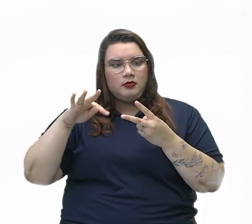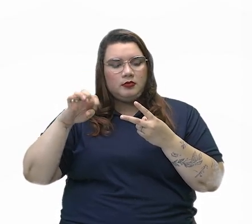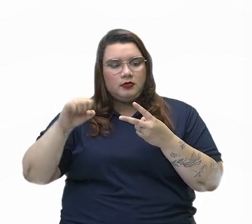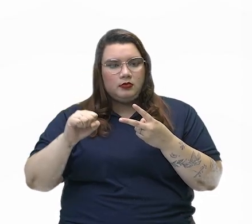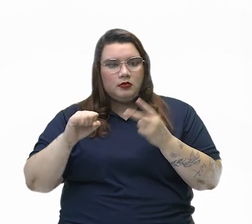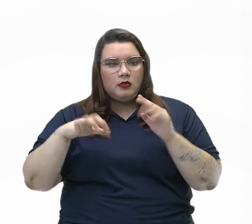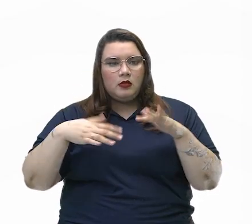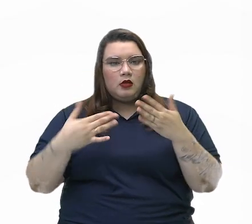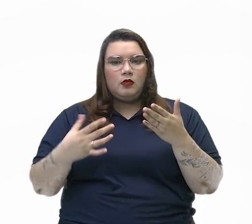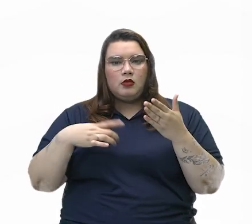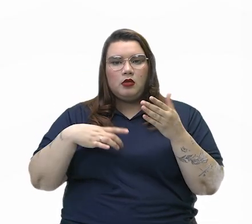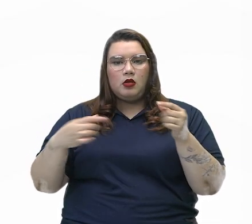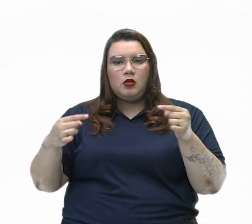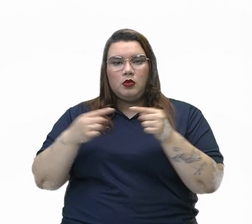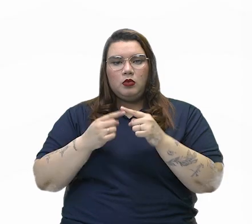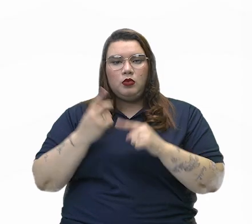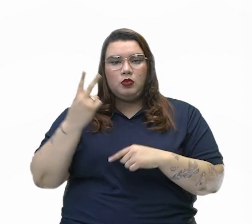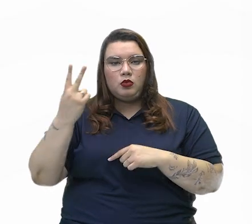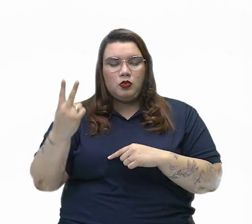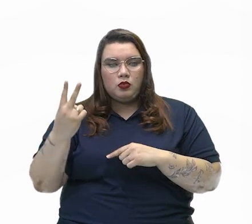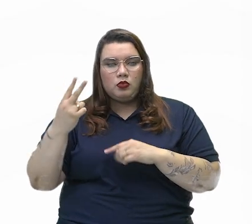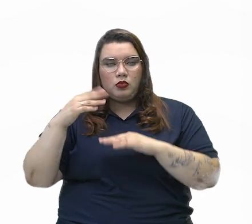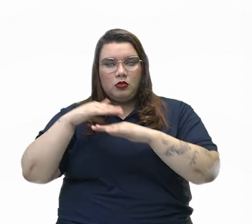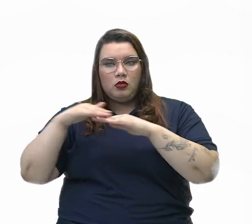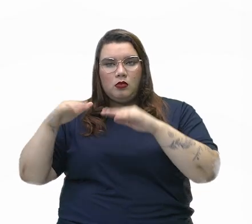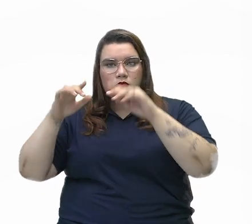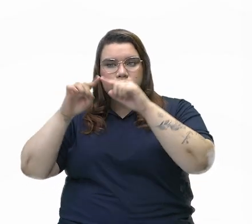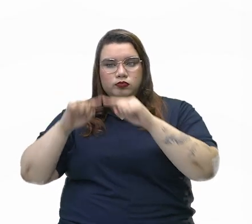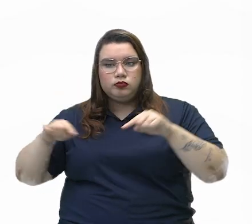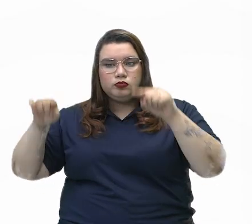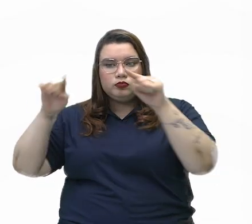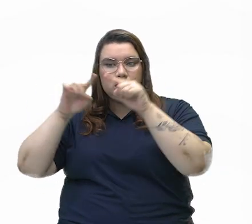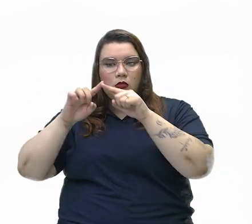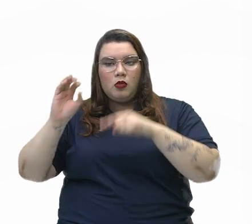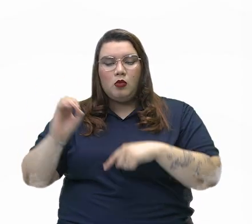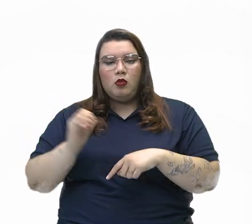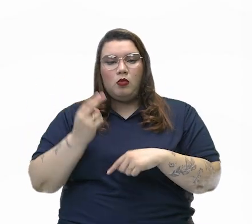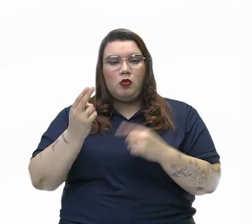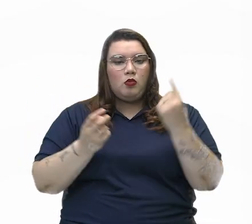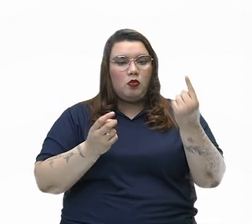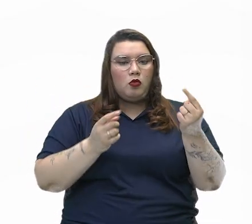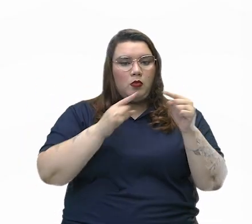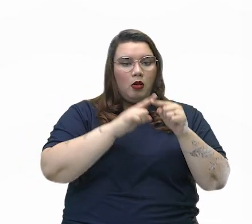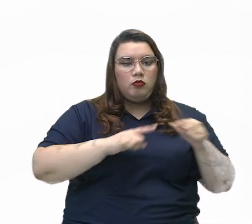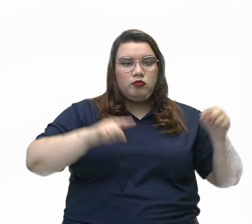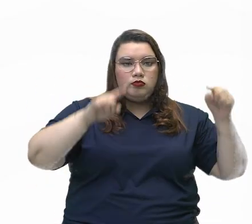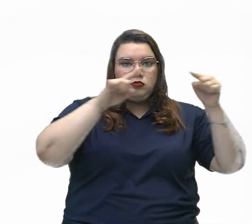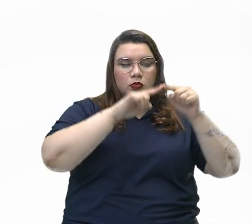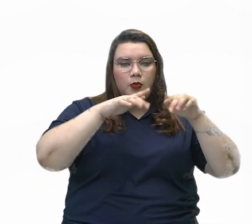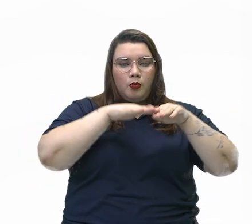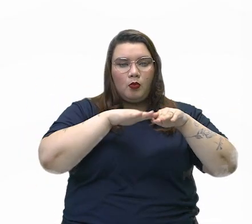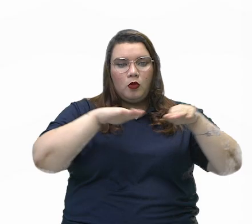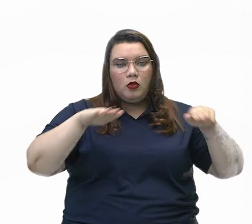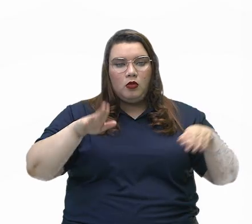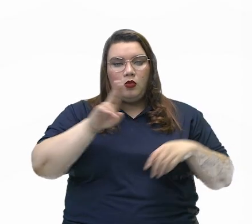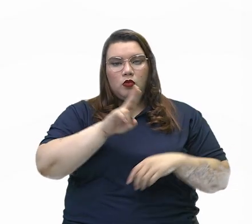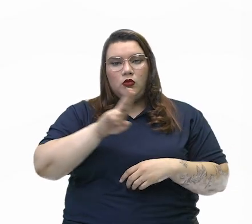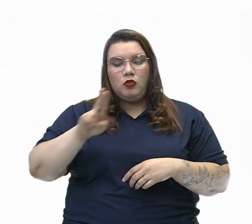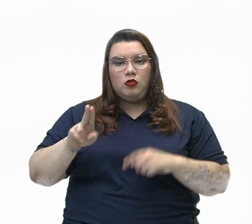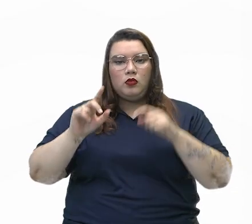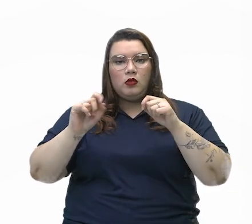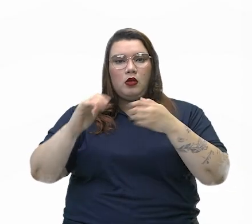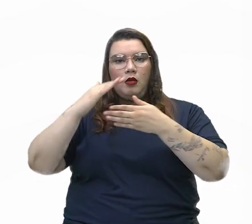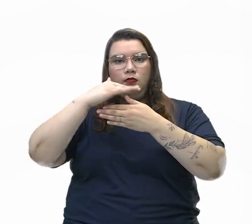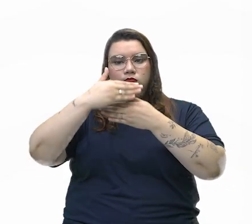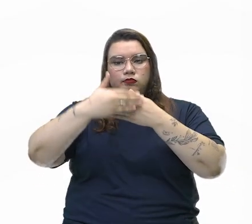2 superfícies esféricas ou uma superfície esférica e uma superfície plana, as quais